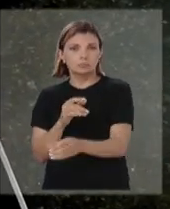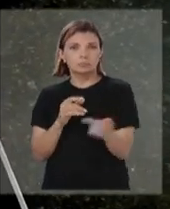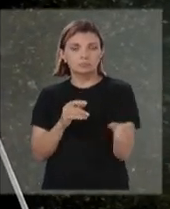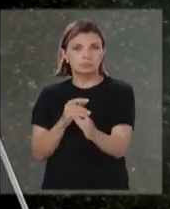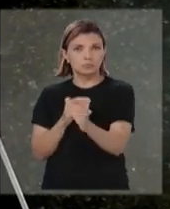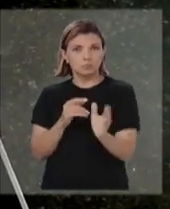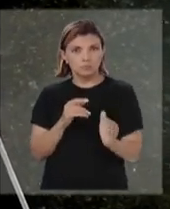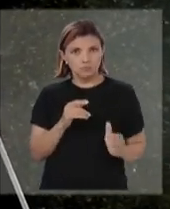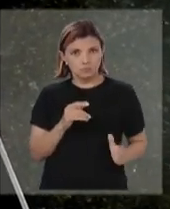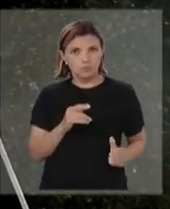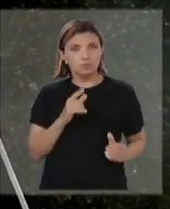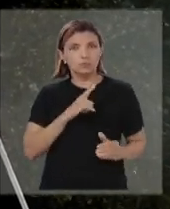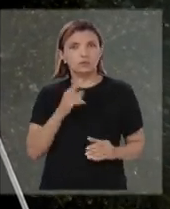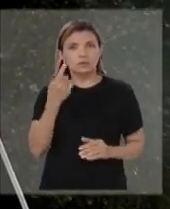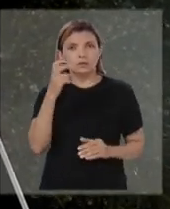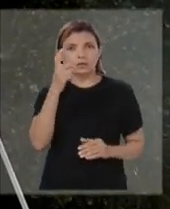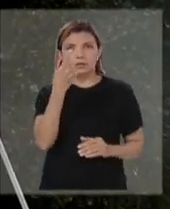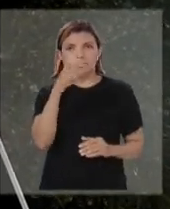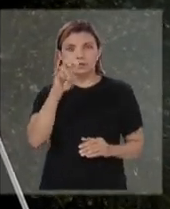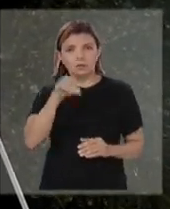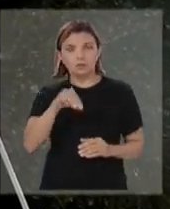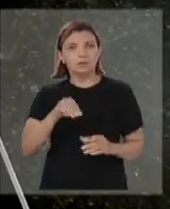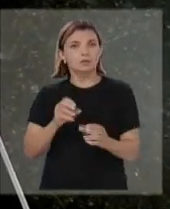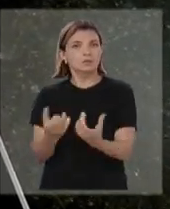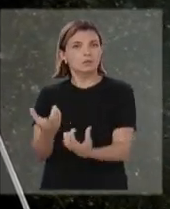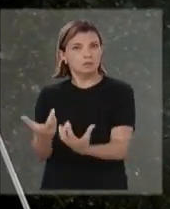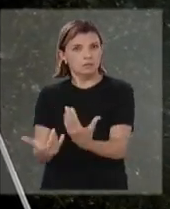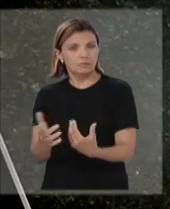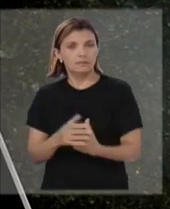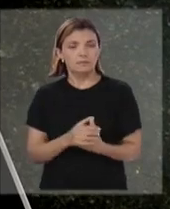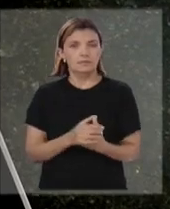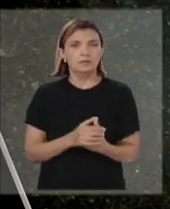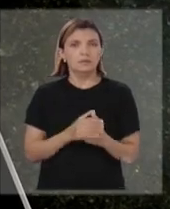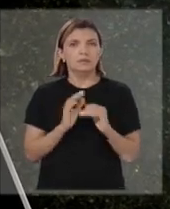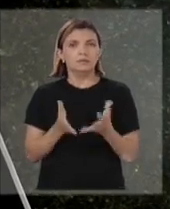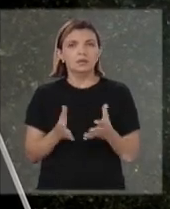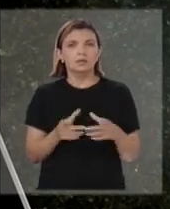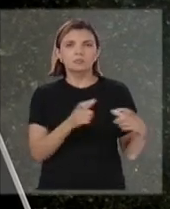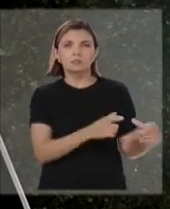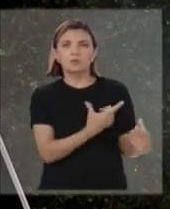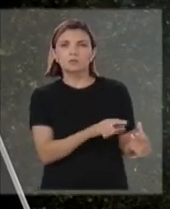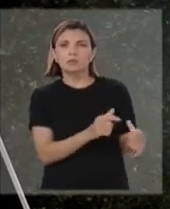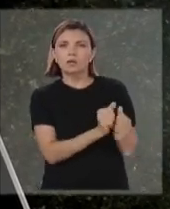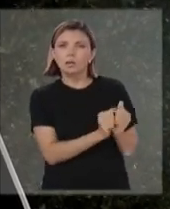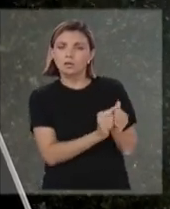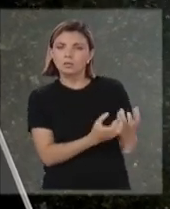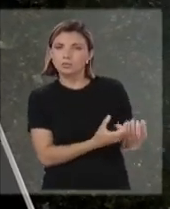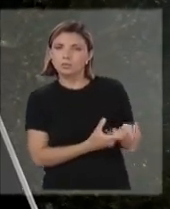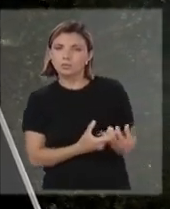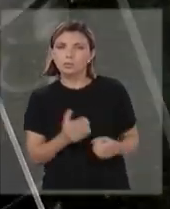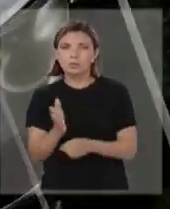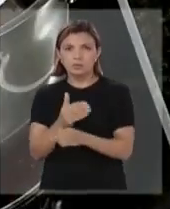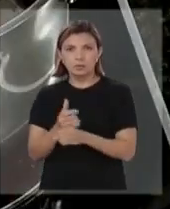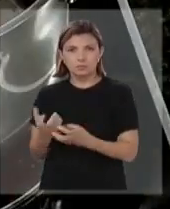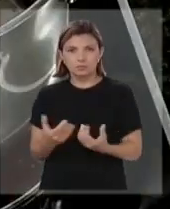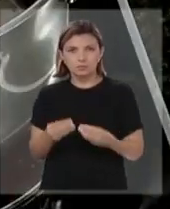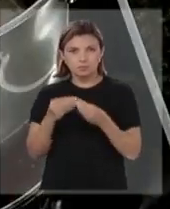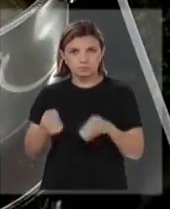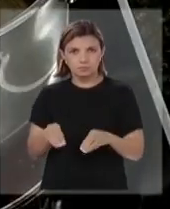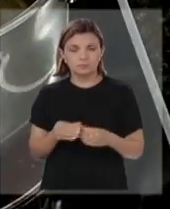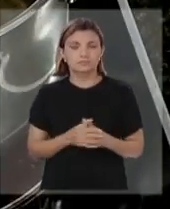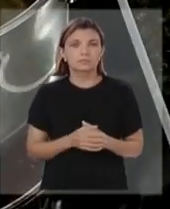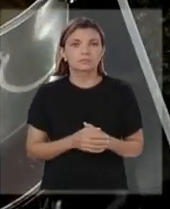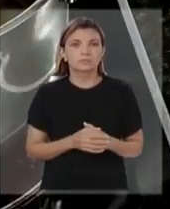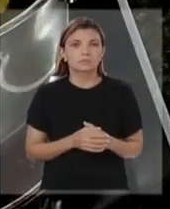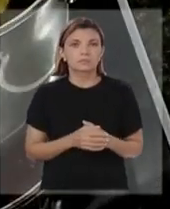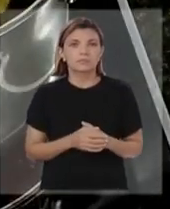cozinhar por 15 minutos. Para não perder tempo, o rap está cozinhando em outra panela o arroz branco, as batatas e os ovos. Para o tablete